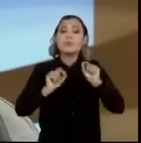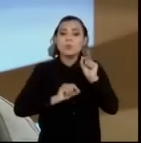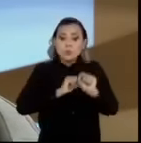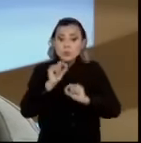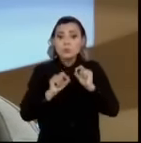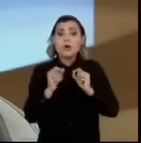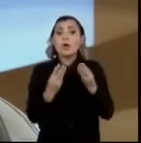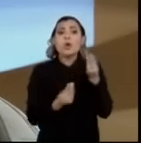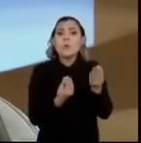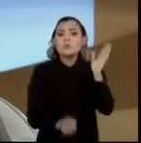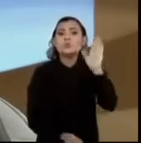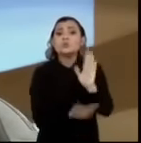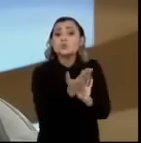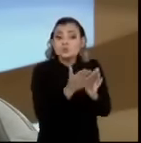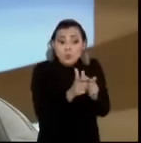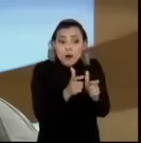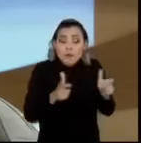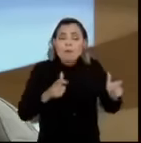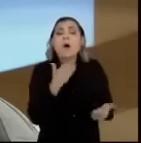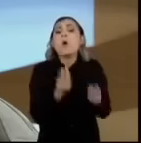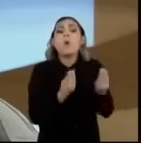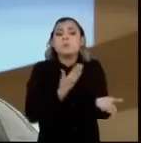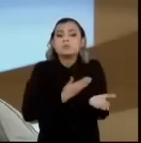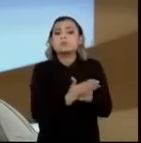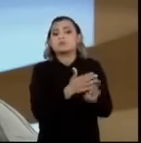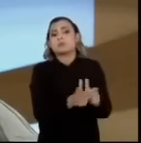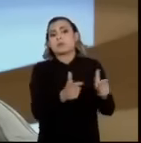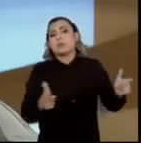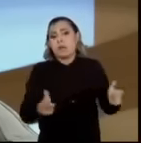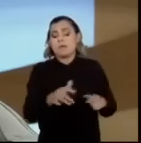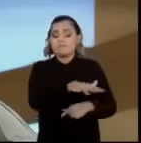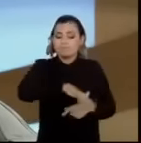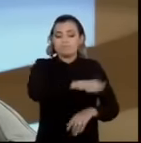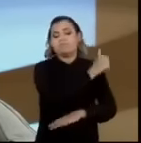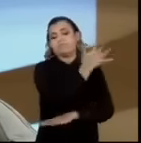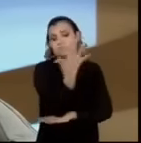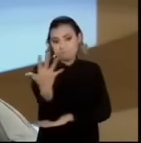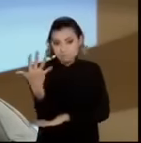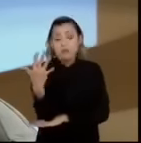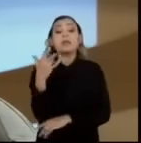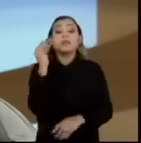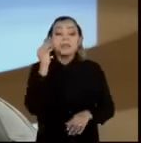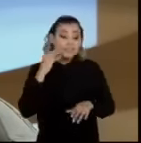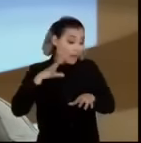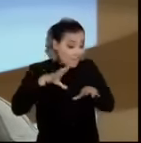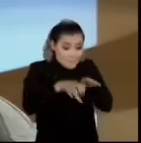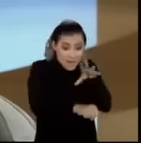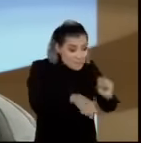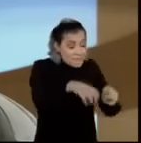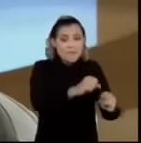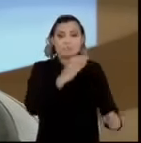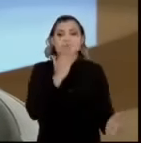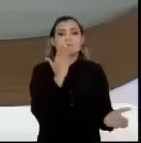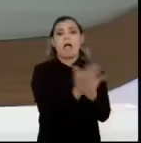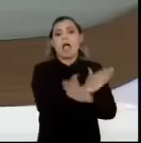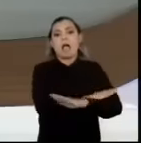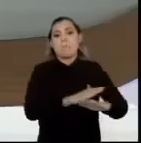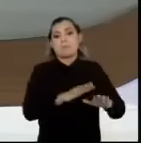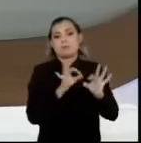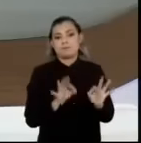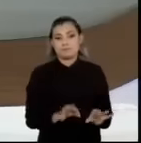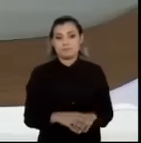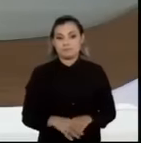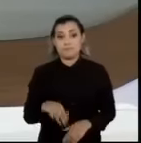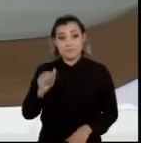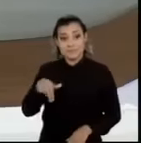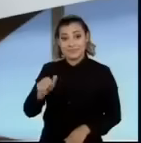dessa pressão sobre o desmatamento, do desmatamento, sobre a floresta e tentar atacar as origens desse problema. Ana, agora